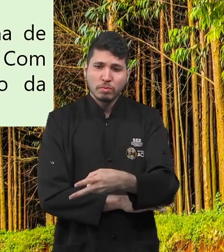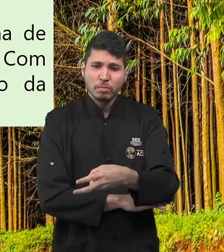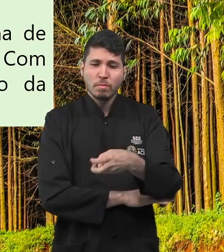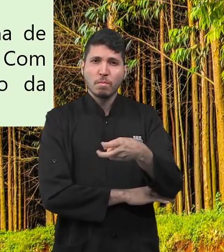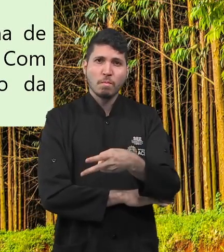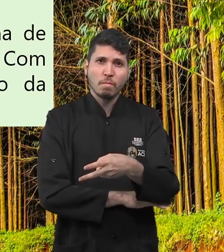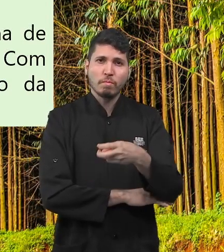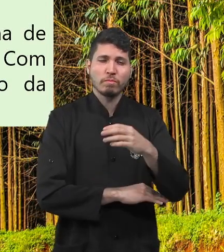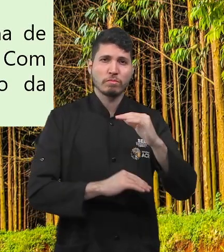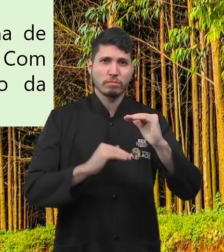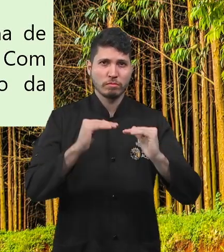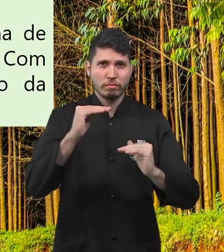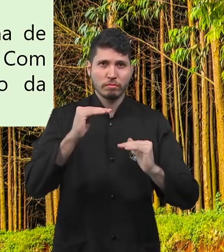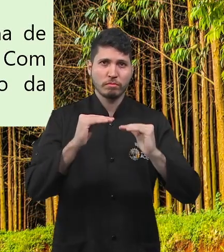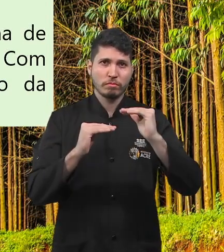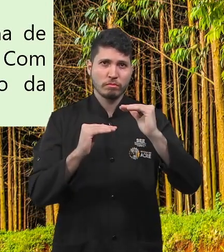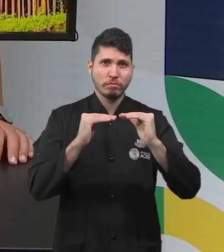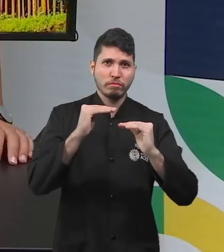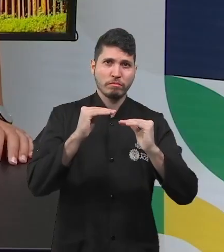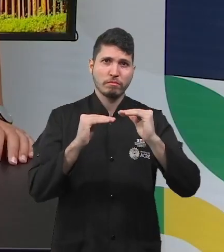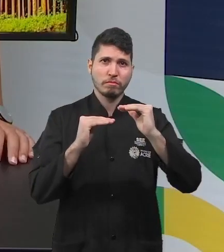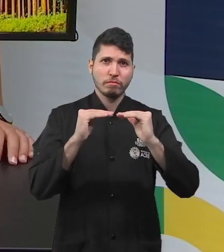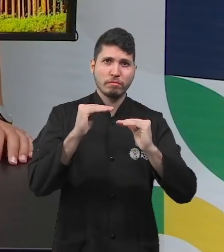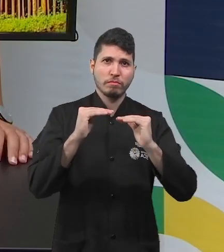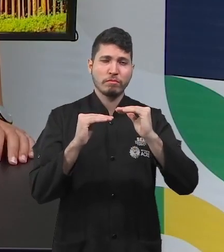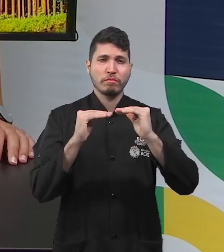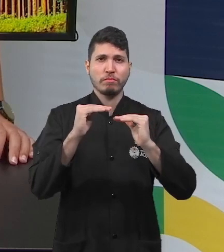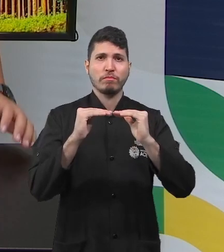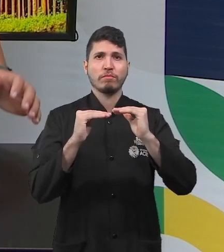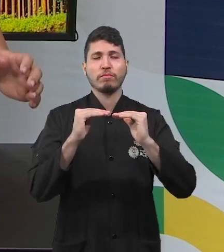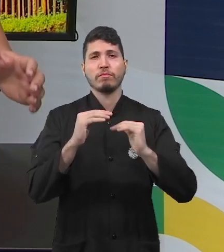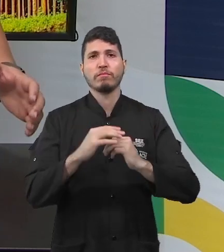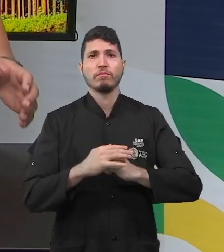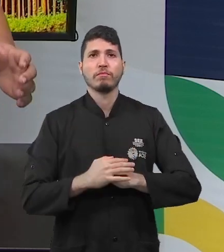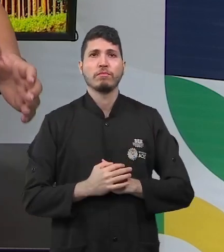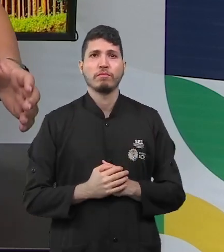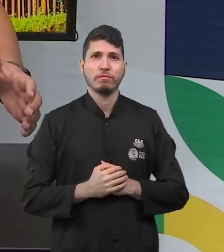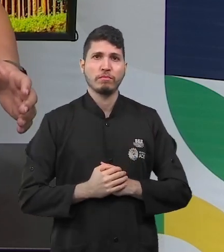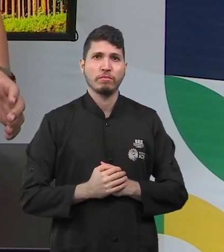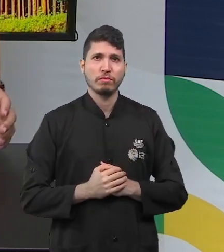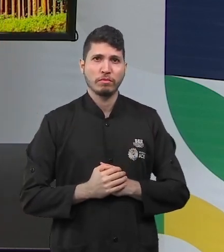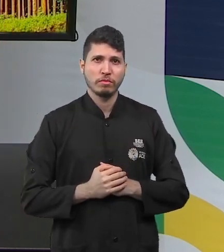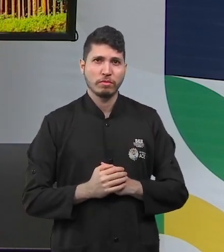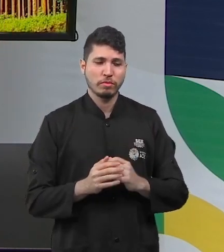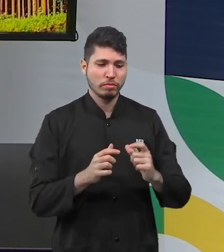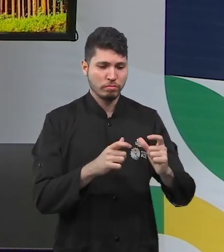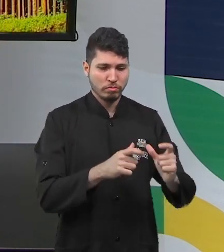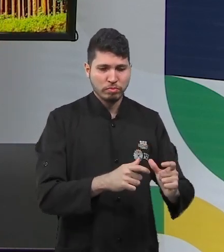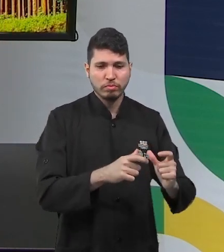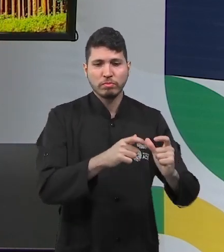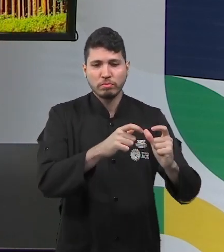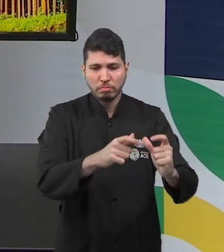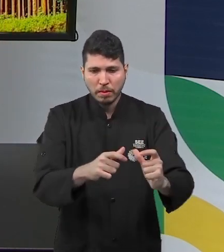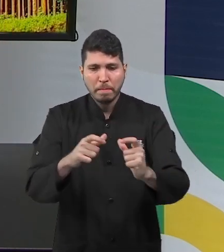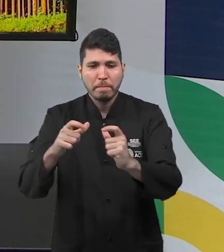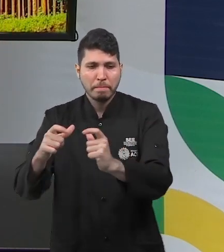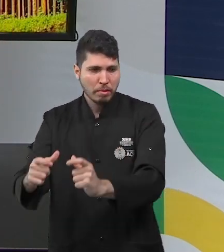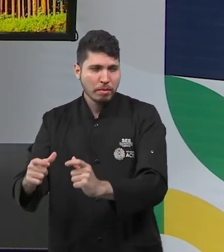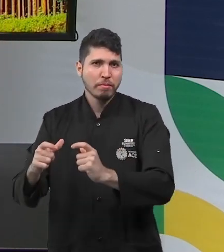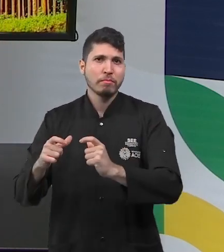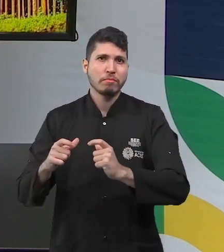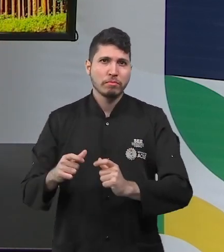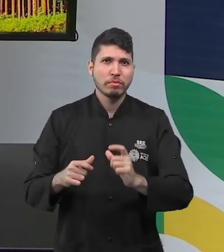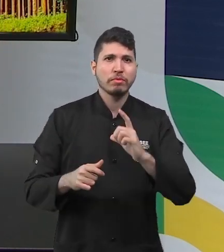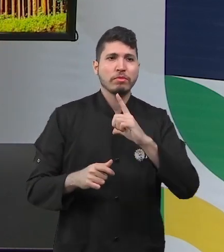forma equilibrada. Como eu falei no slide anterior, por áreas. Cada área tem o